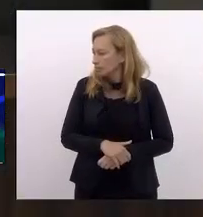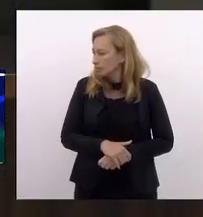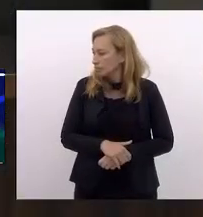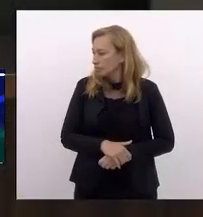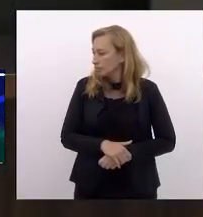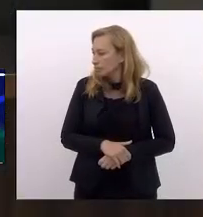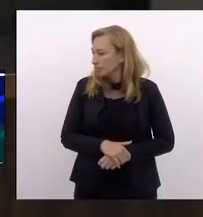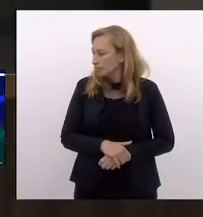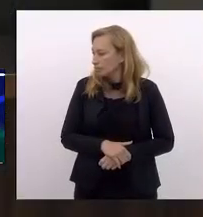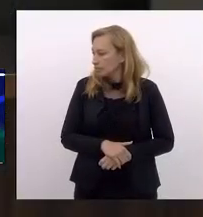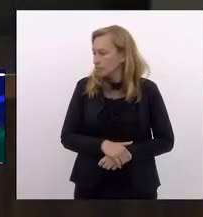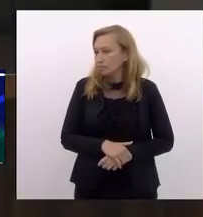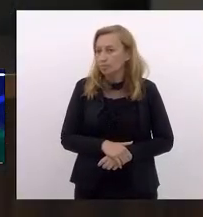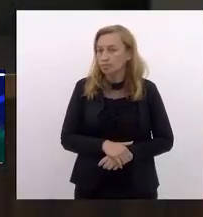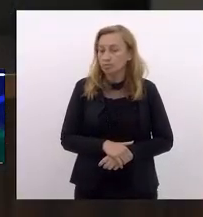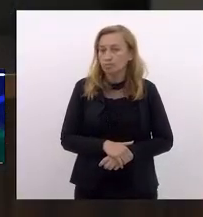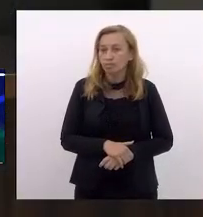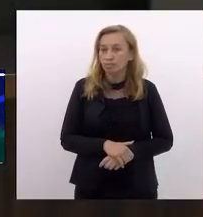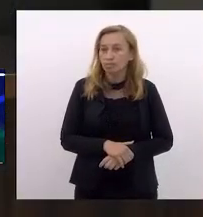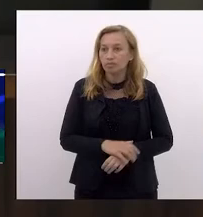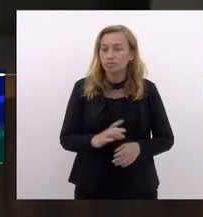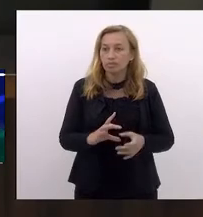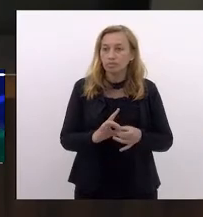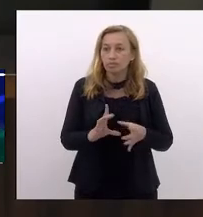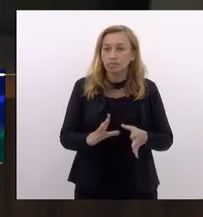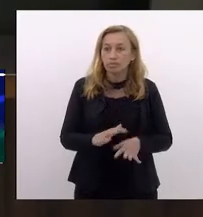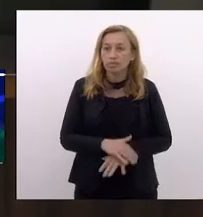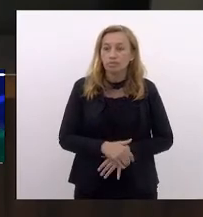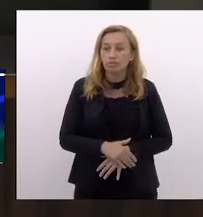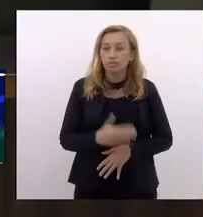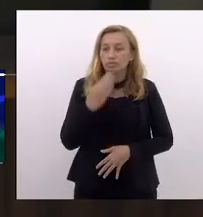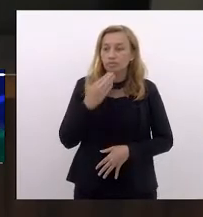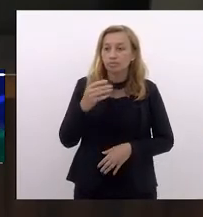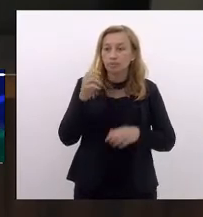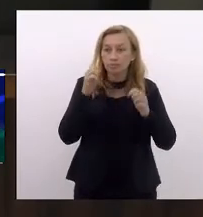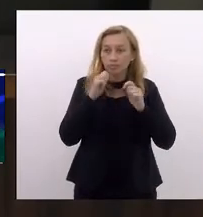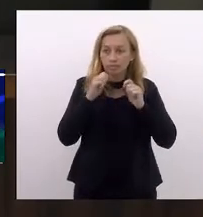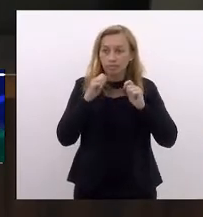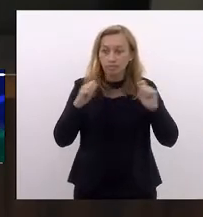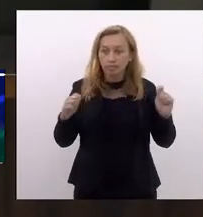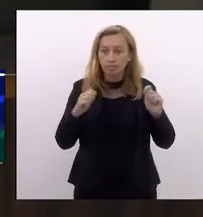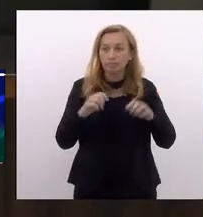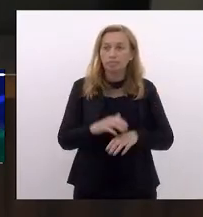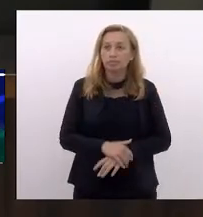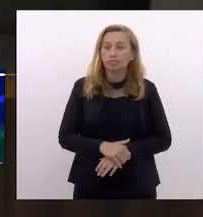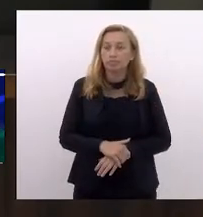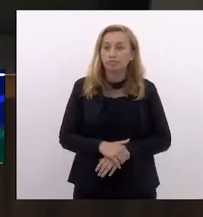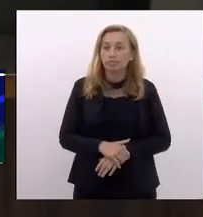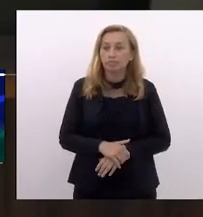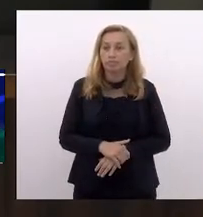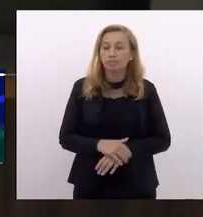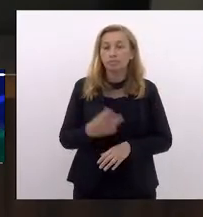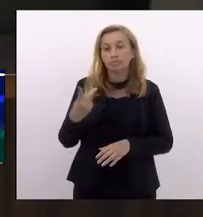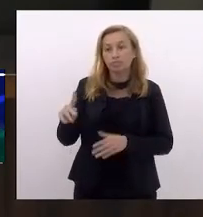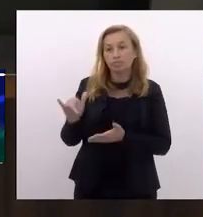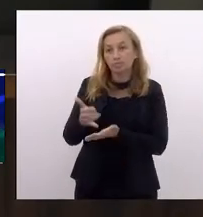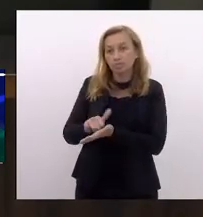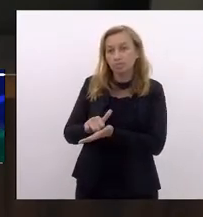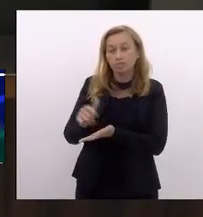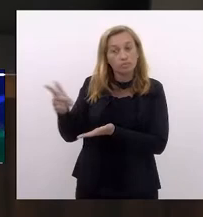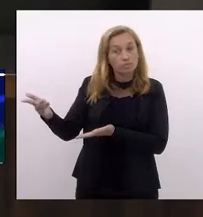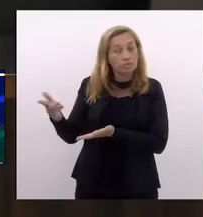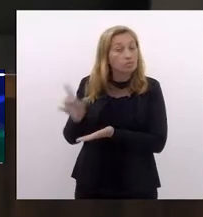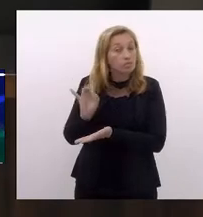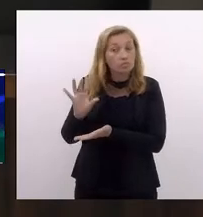na o sistema não permite o instante por favor me pedir assessoria para botar instalar no telefone vossa excelência